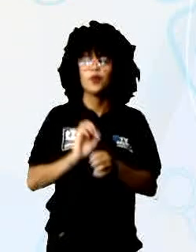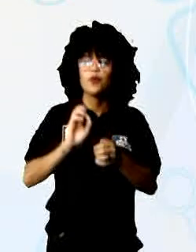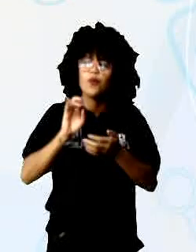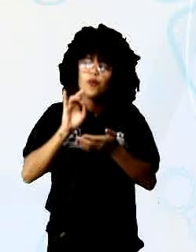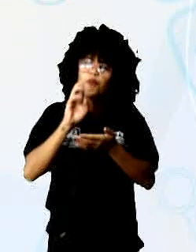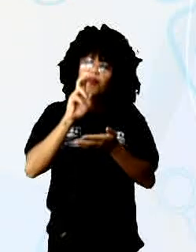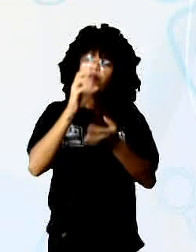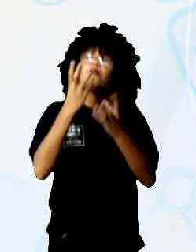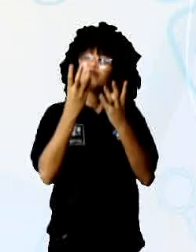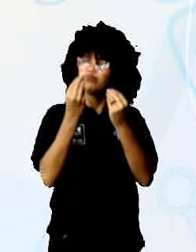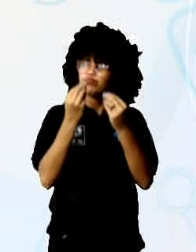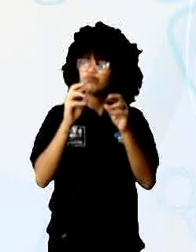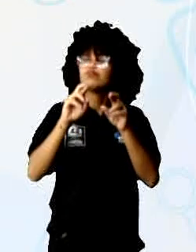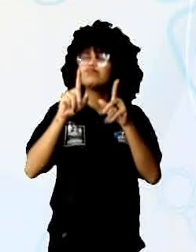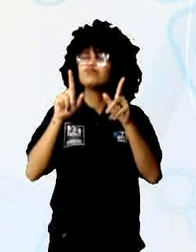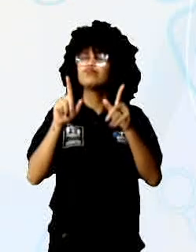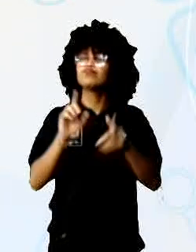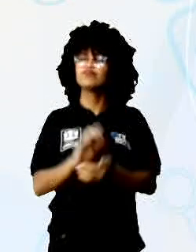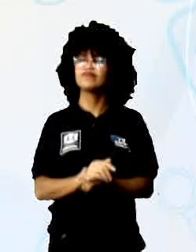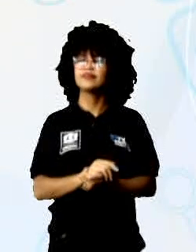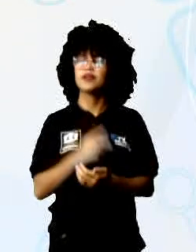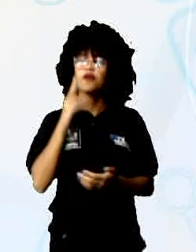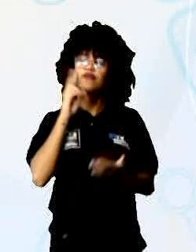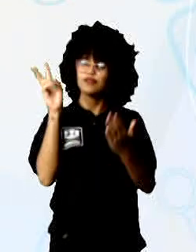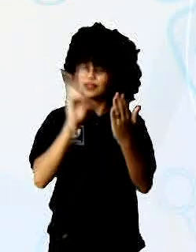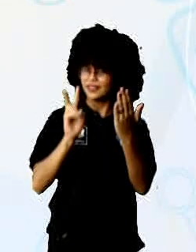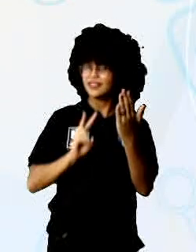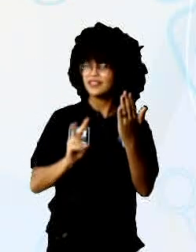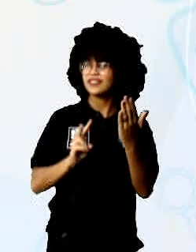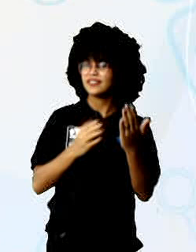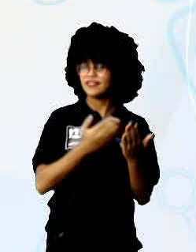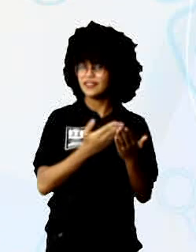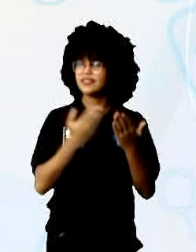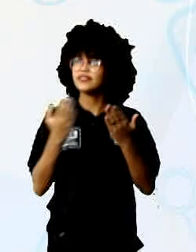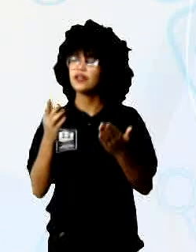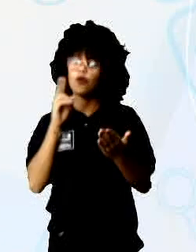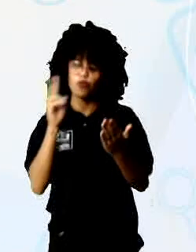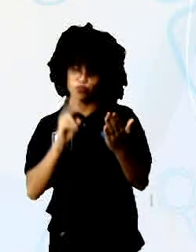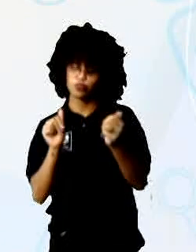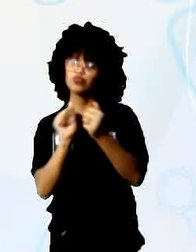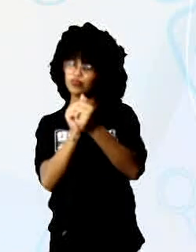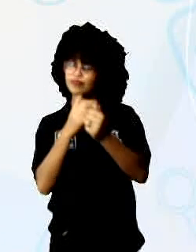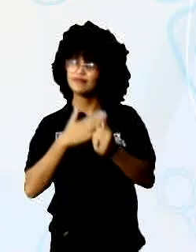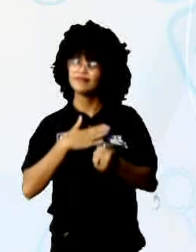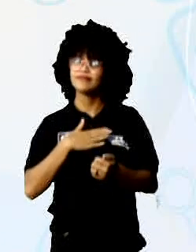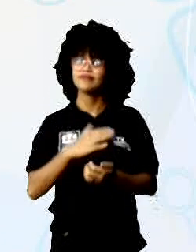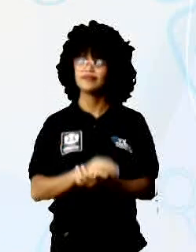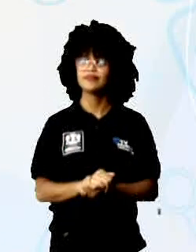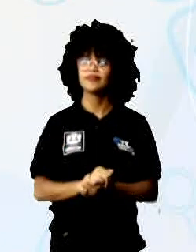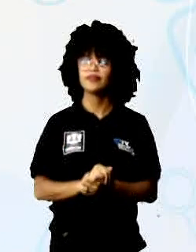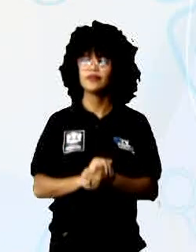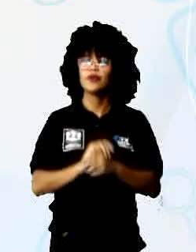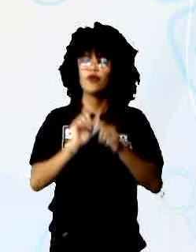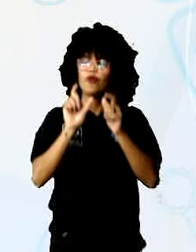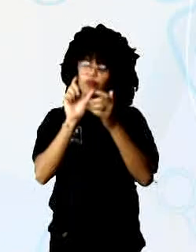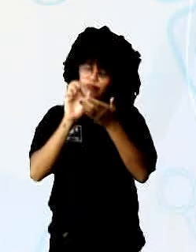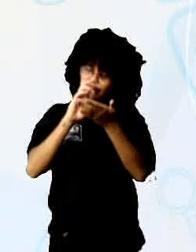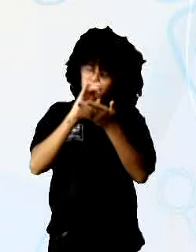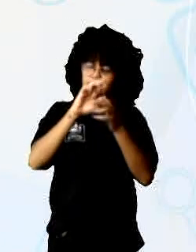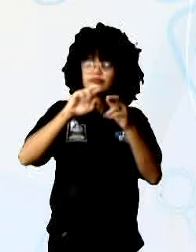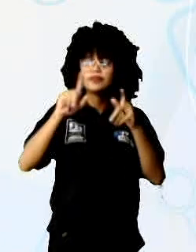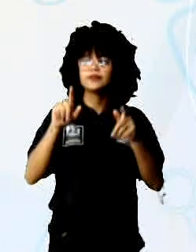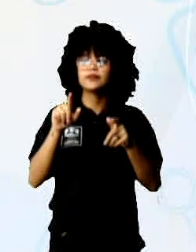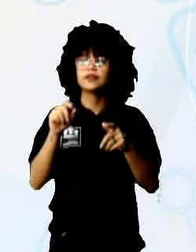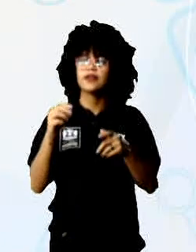bichinho bem diferente eu vou ler e vocês aí em casa vão ler junto comigo um bichinho diferente